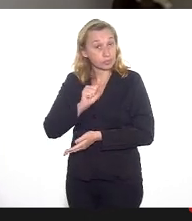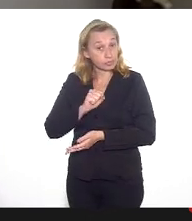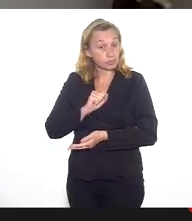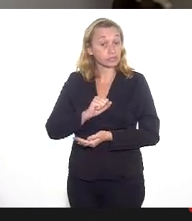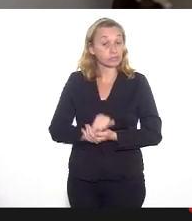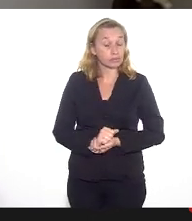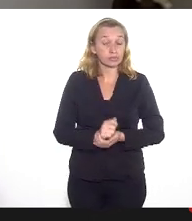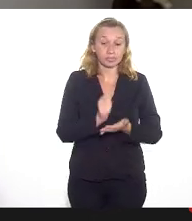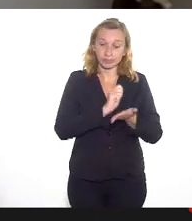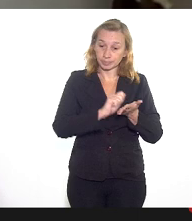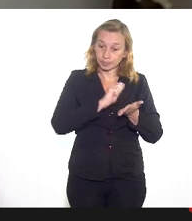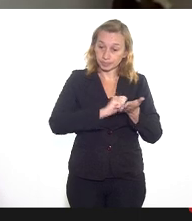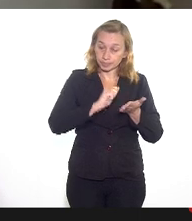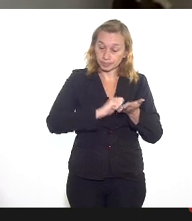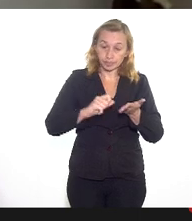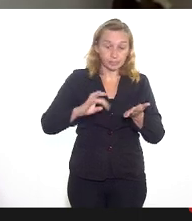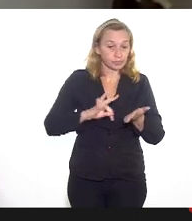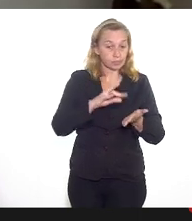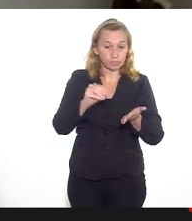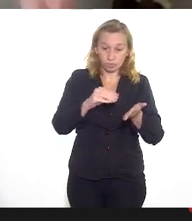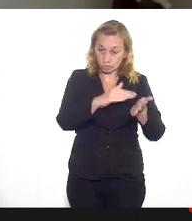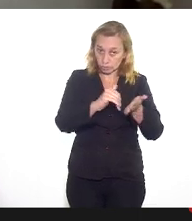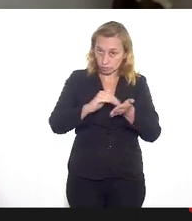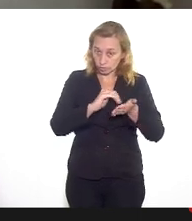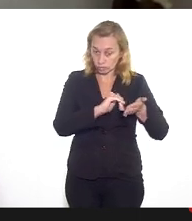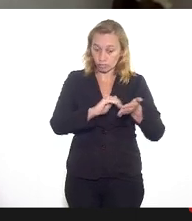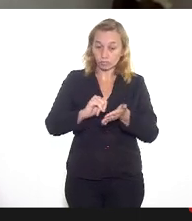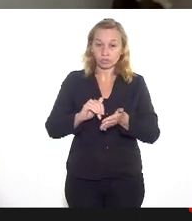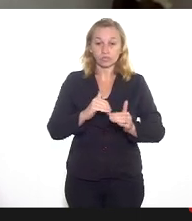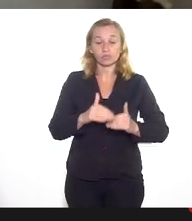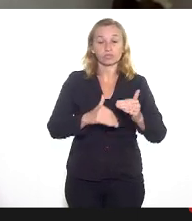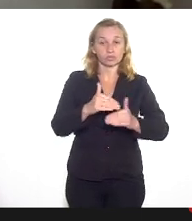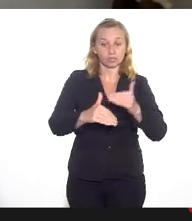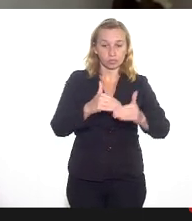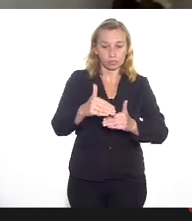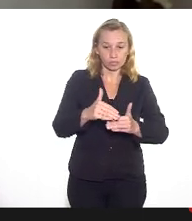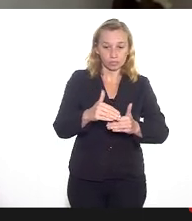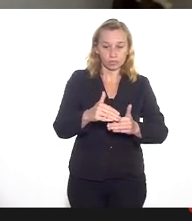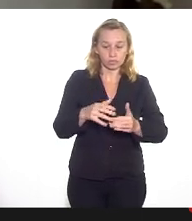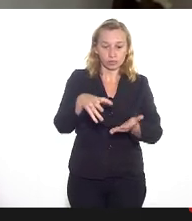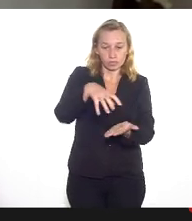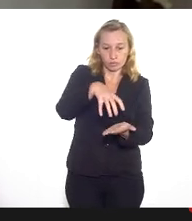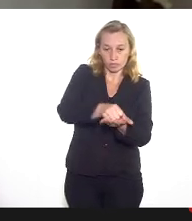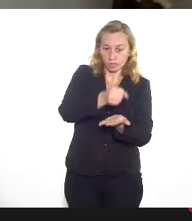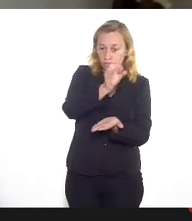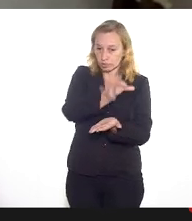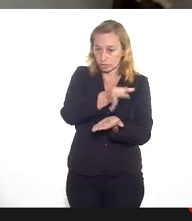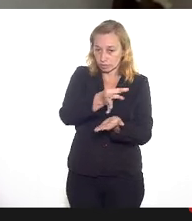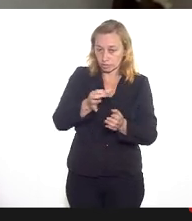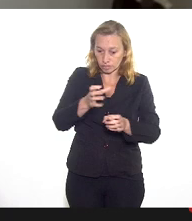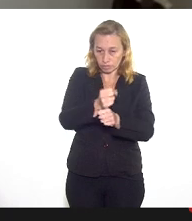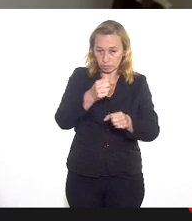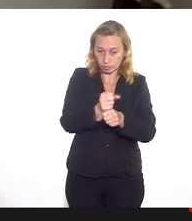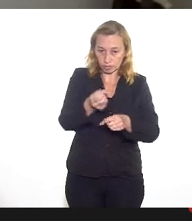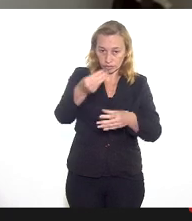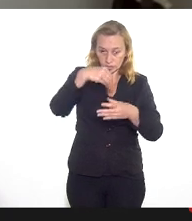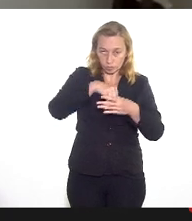suportados documentalmente, né, fazendo parte de todo o processo de operação e que eles são registrados adequadamente na contabilidade.